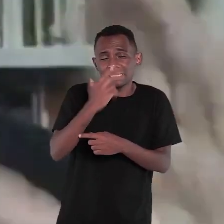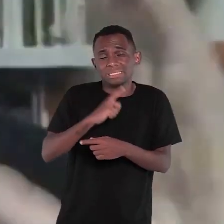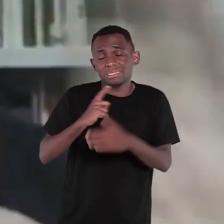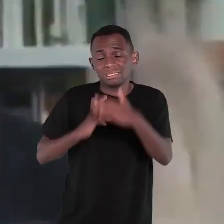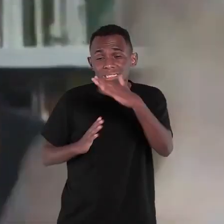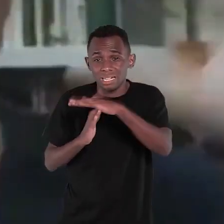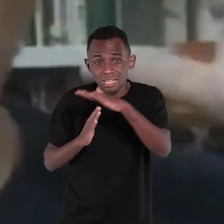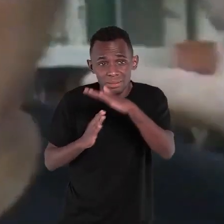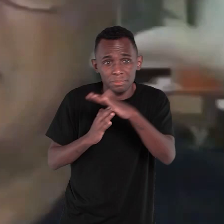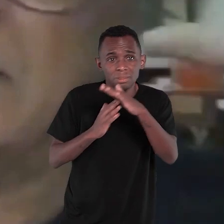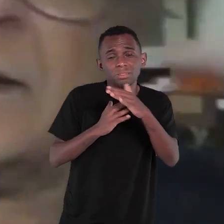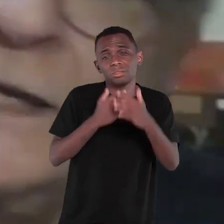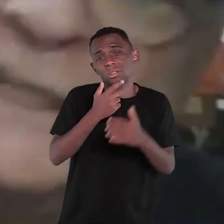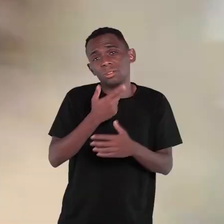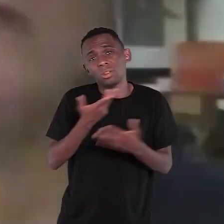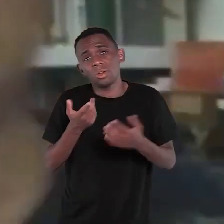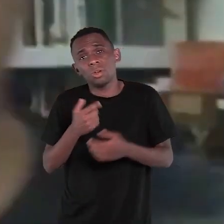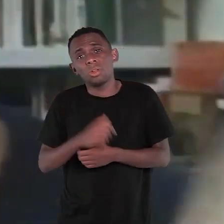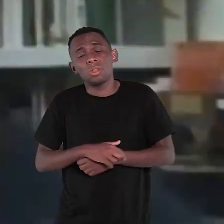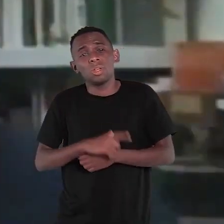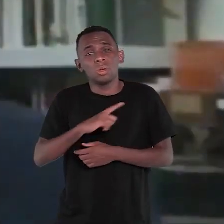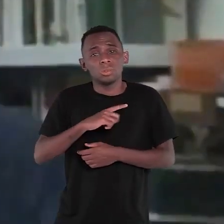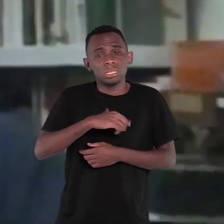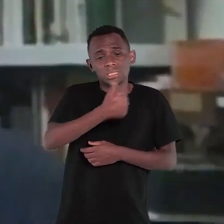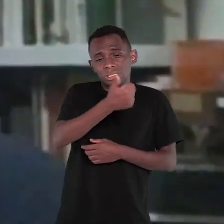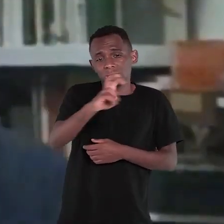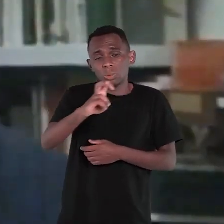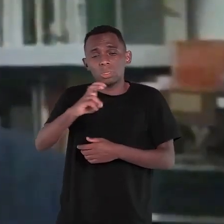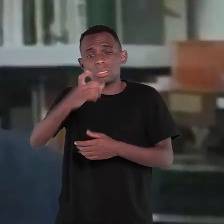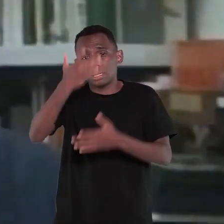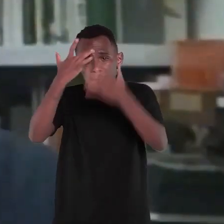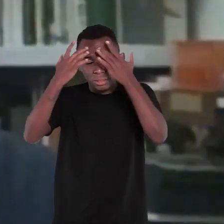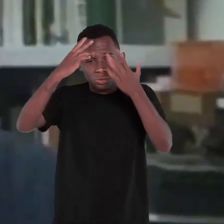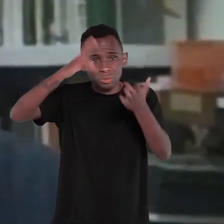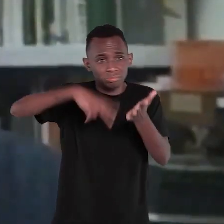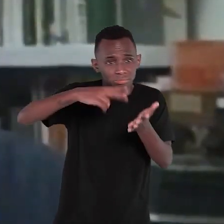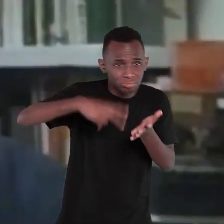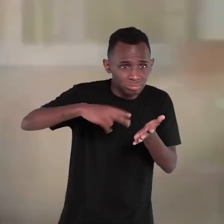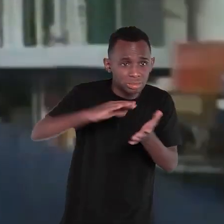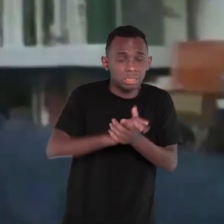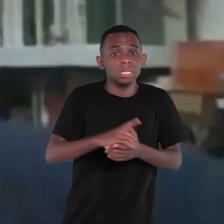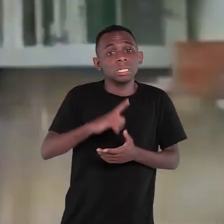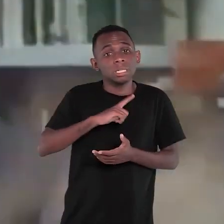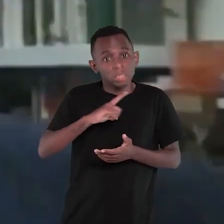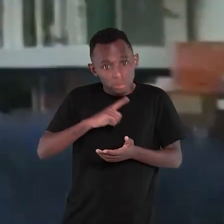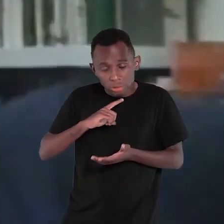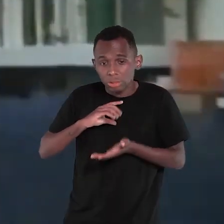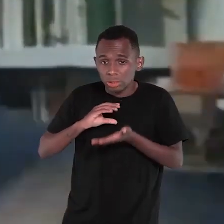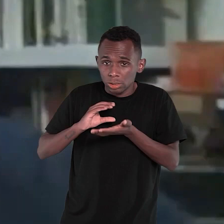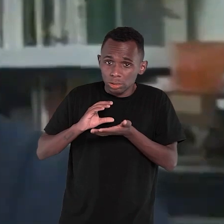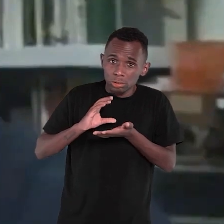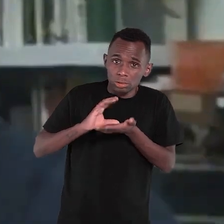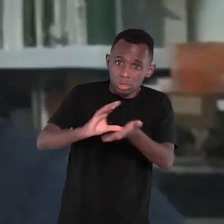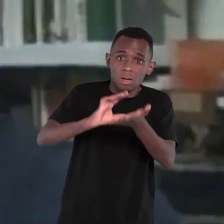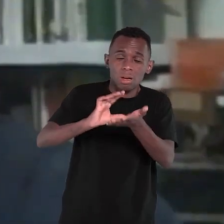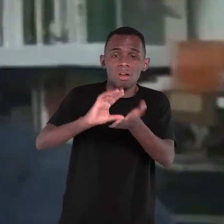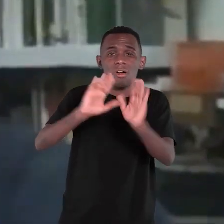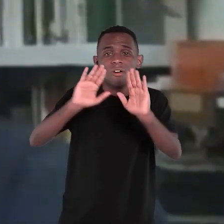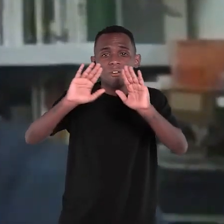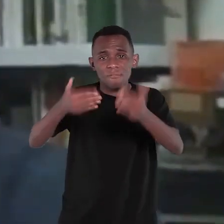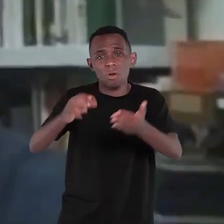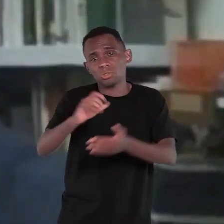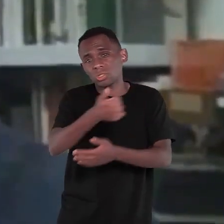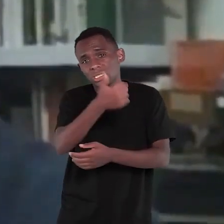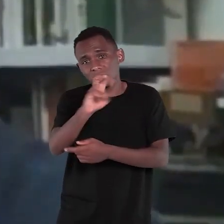limitados. Eu dizia, olha, eu tenho esses 150 leitores. E aí você tinha uma oferta para 150